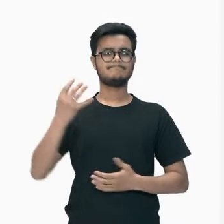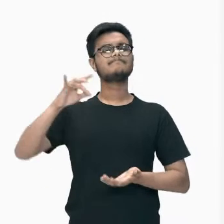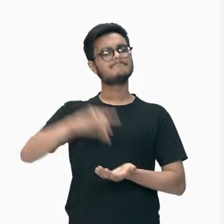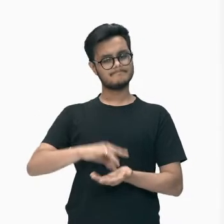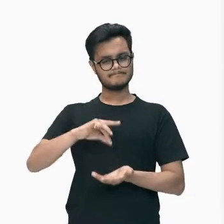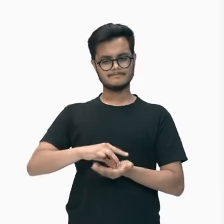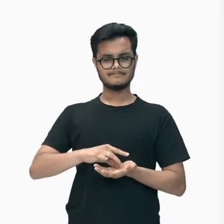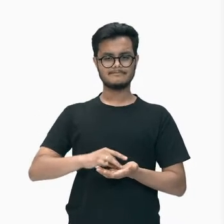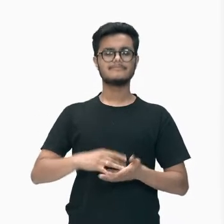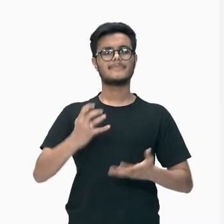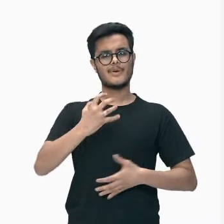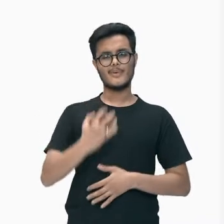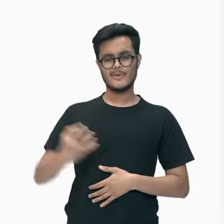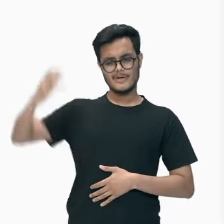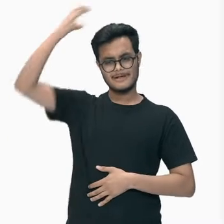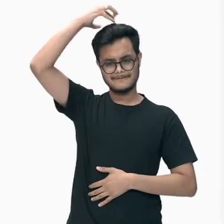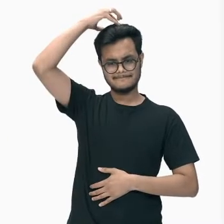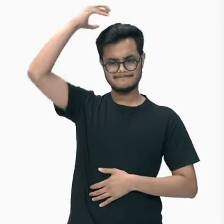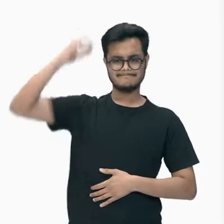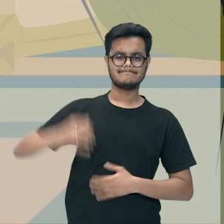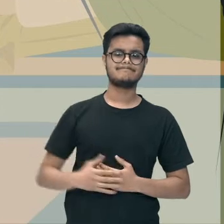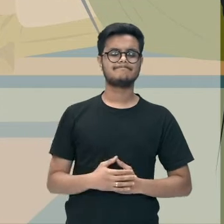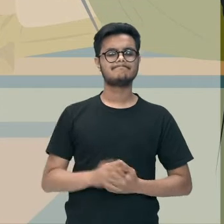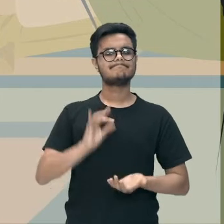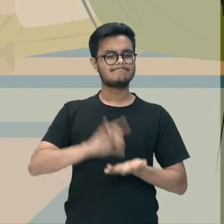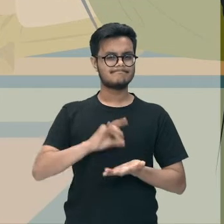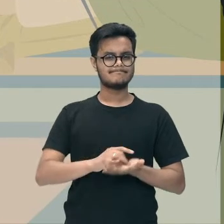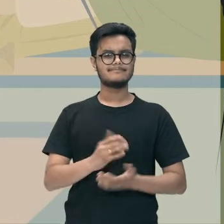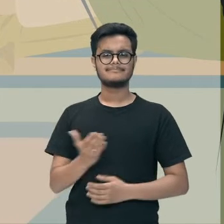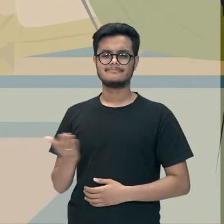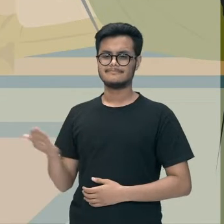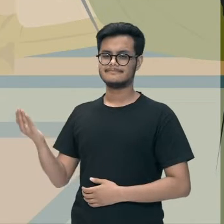foi coroado, como nós vamos ver aqui, né, nesse